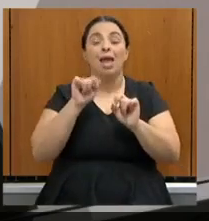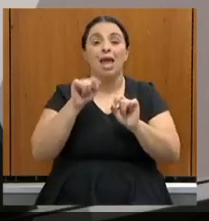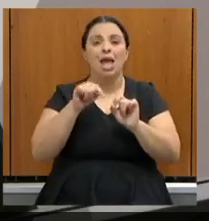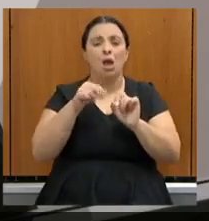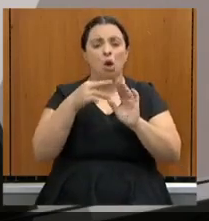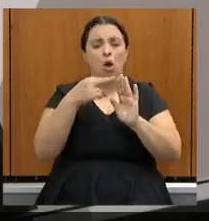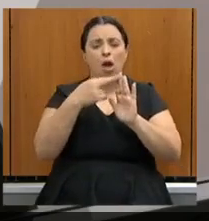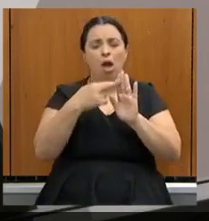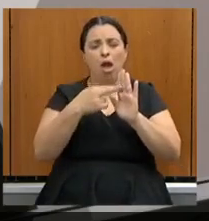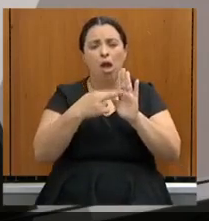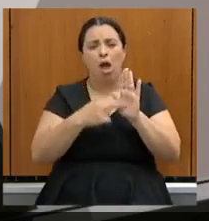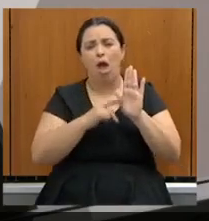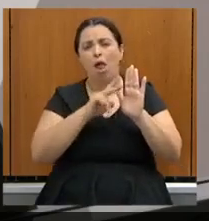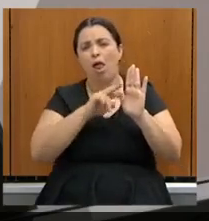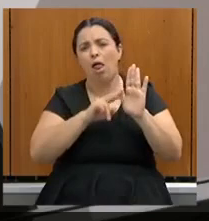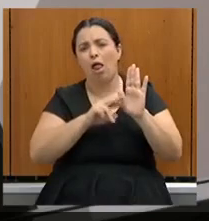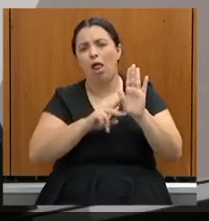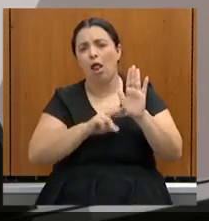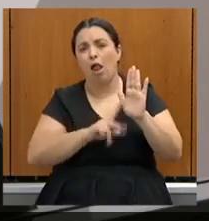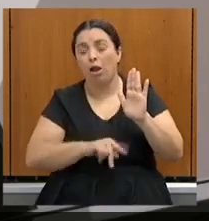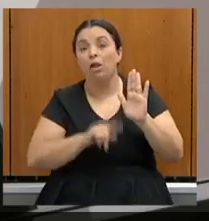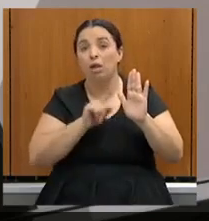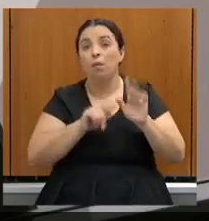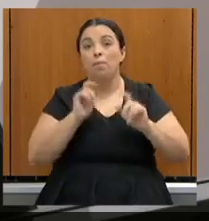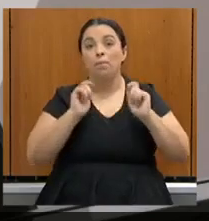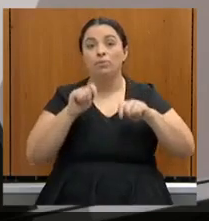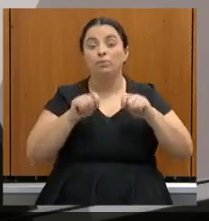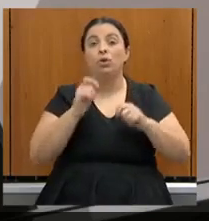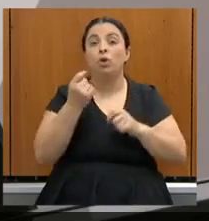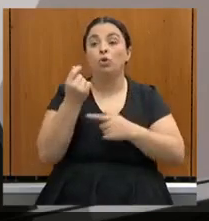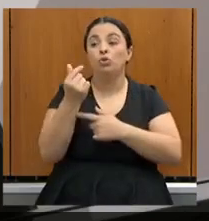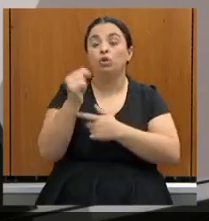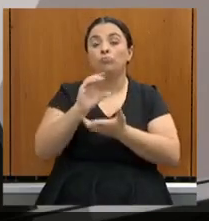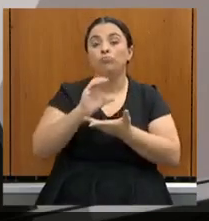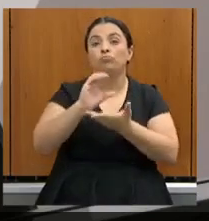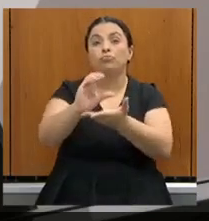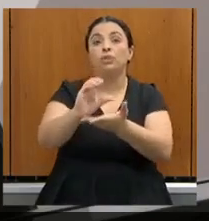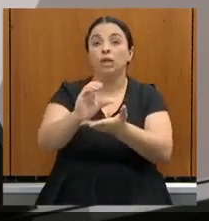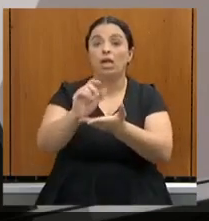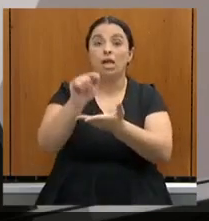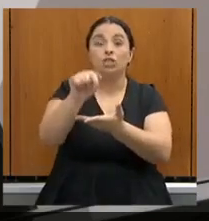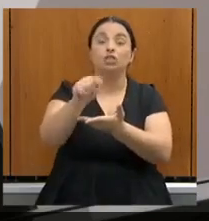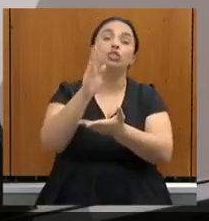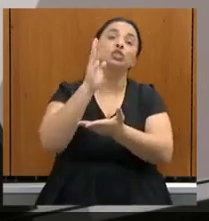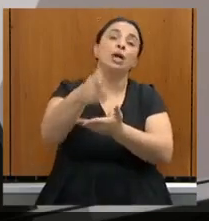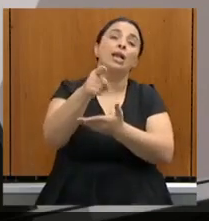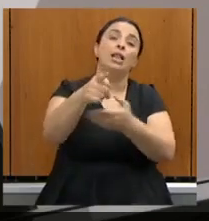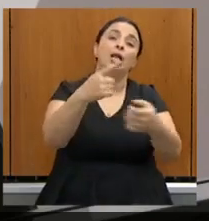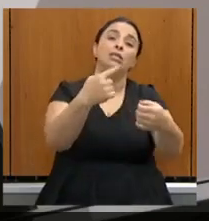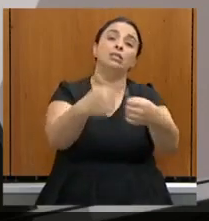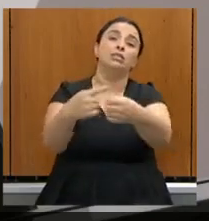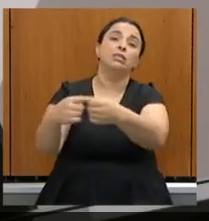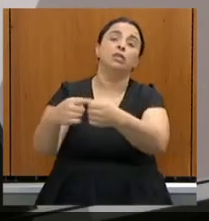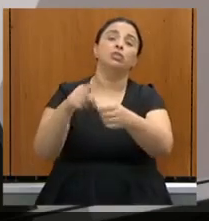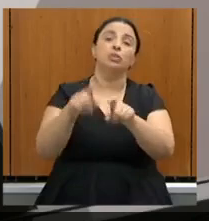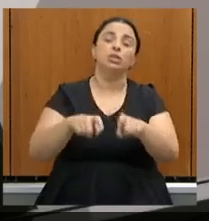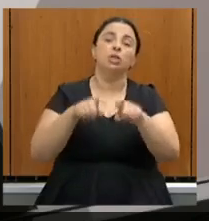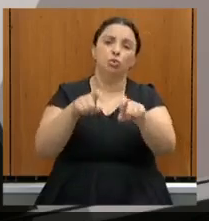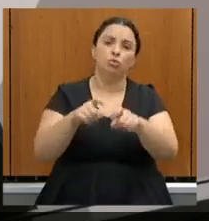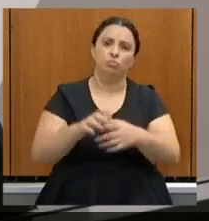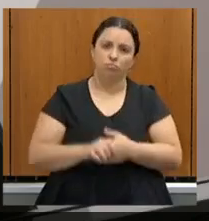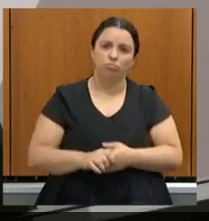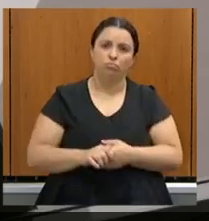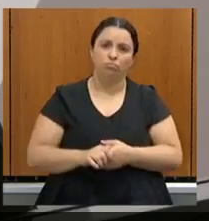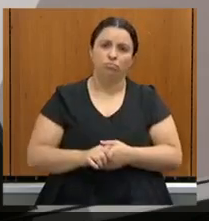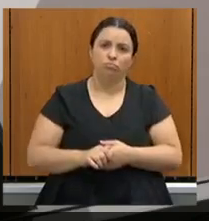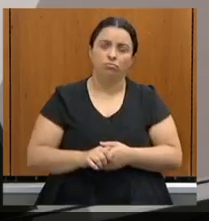possibilitarão, sobretudo, que o recurso chegue ao interior. vamos aumentar o teto para que as empresas do interior possam aprovar, porque